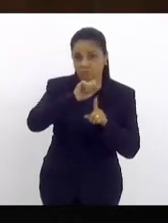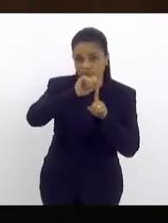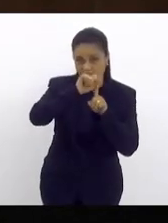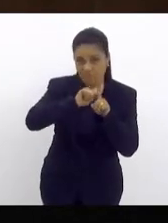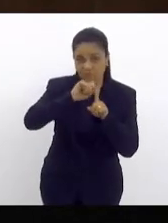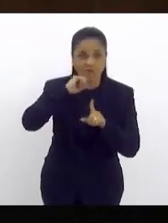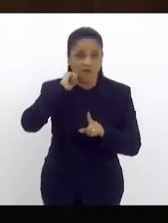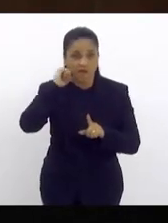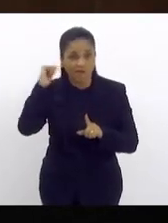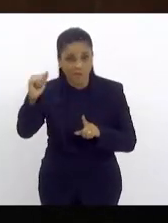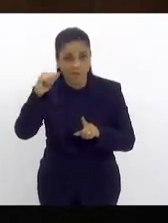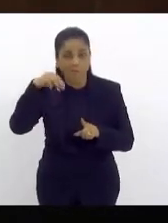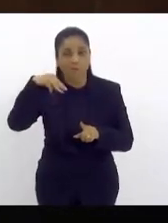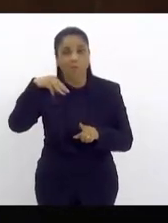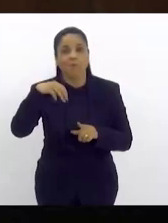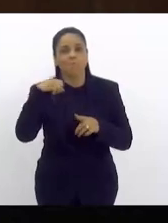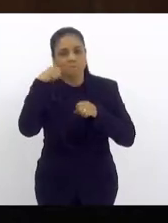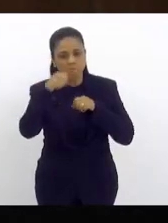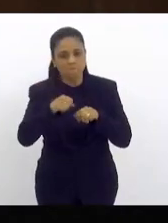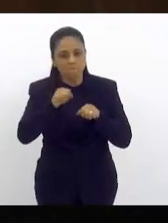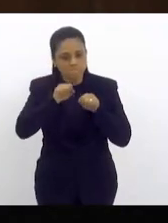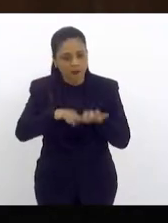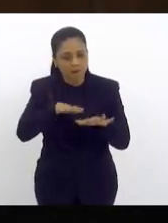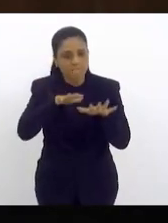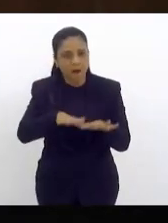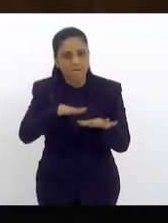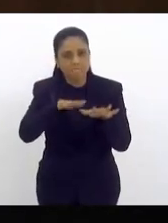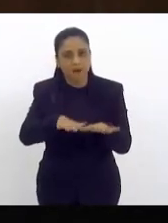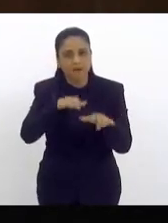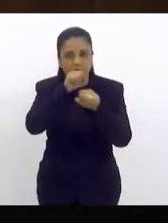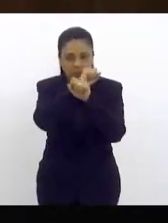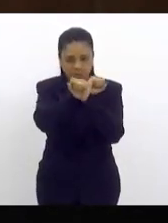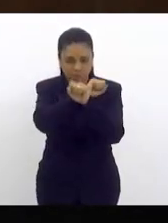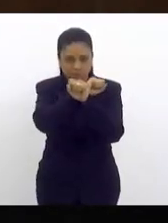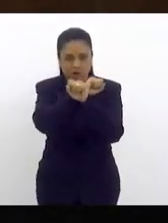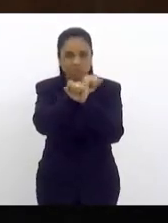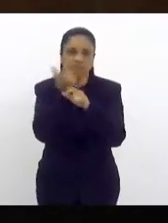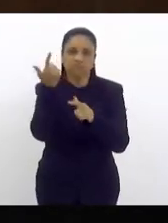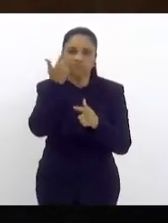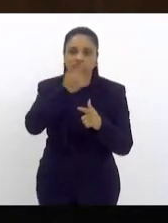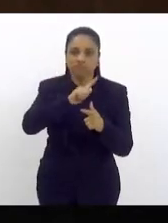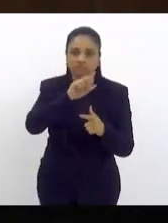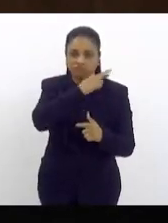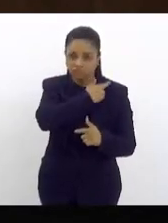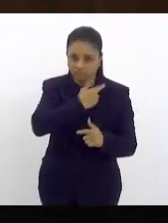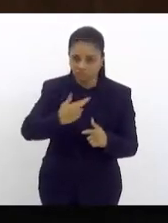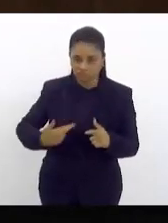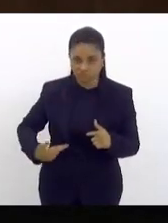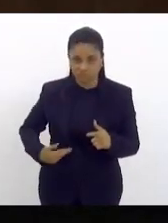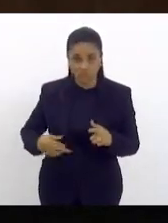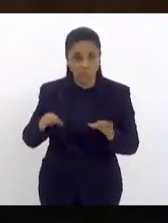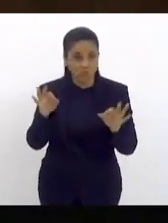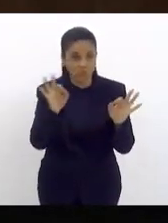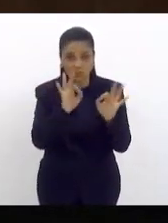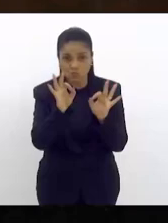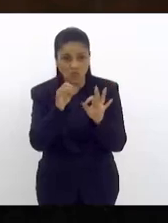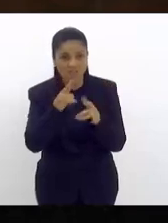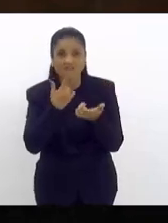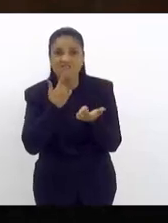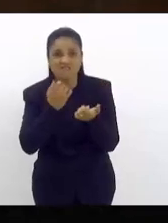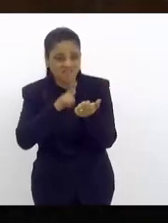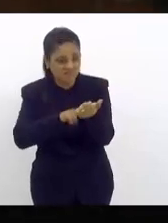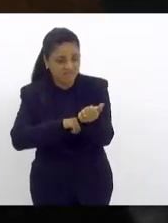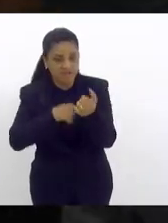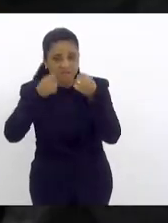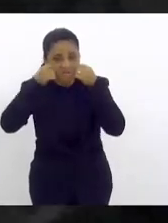marcharam é com os seus escravos e conseguiram com uma revolução é sem derramamento de sangue restabelecer a